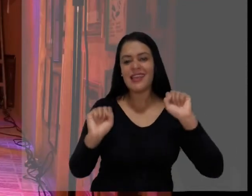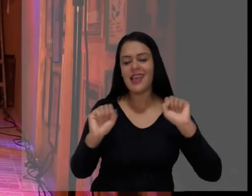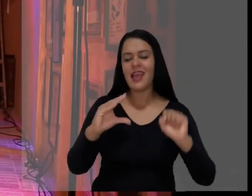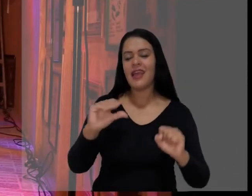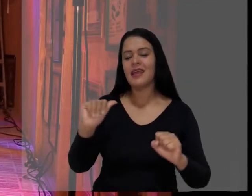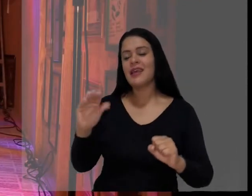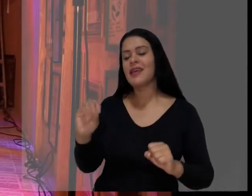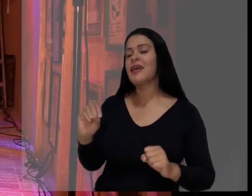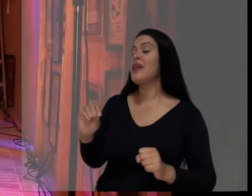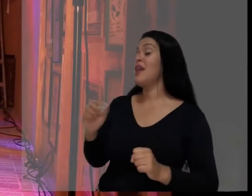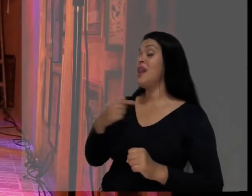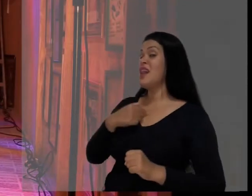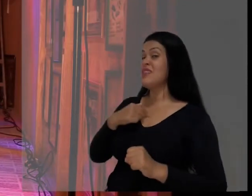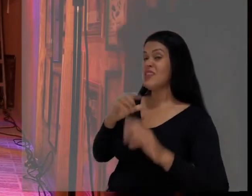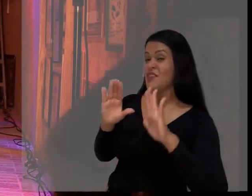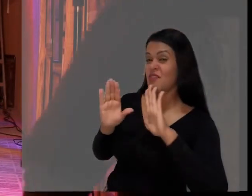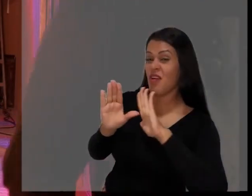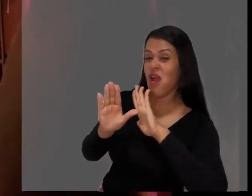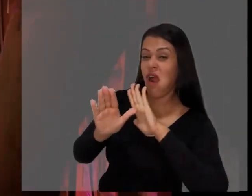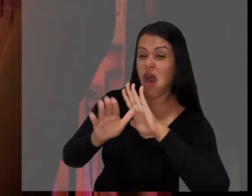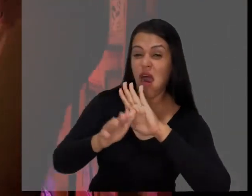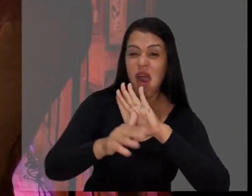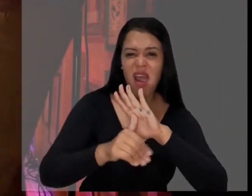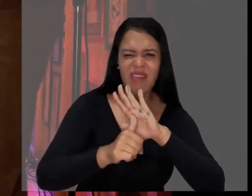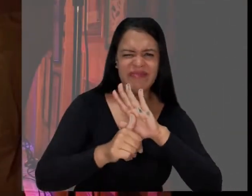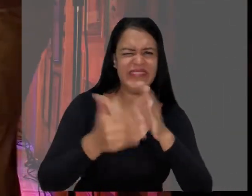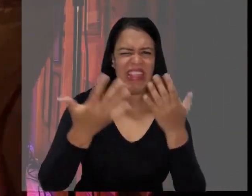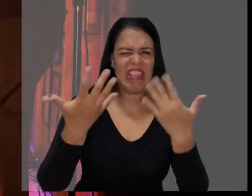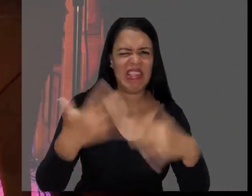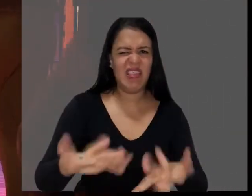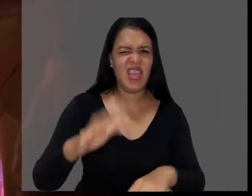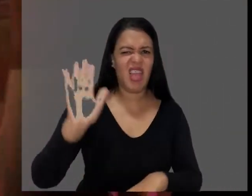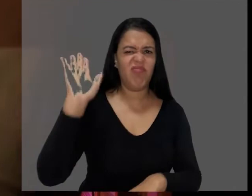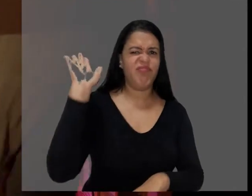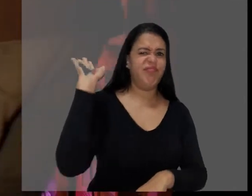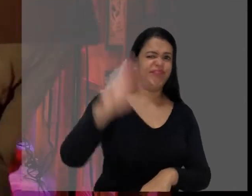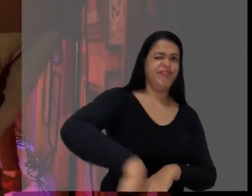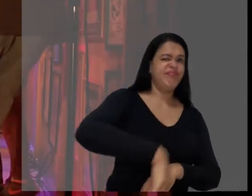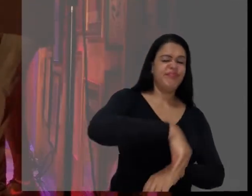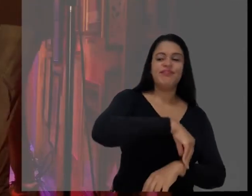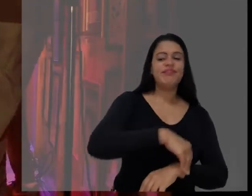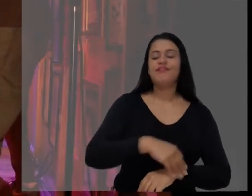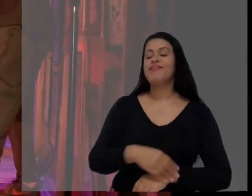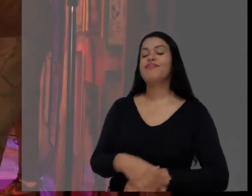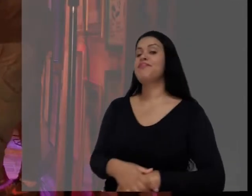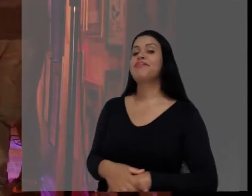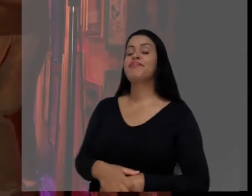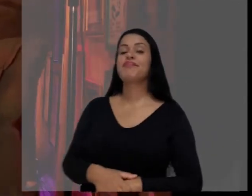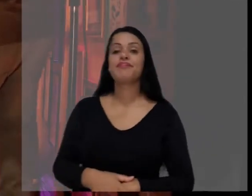yeah! Se eu fosse um ladrão, eu não roubava isso não.